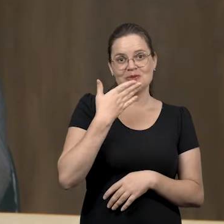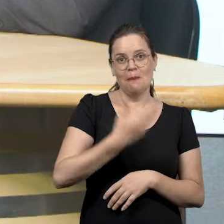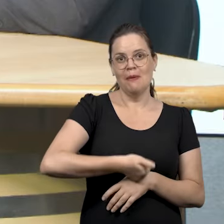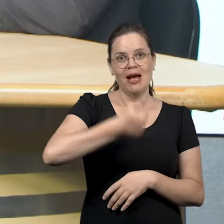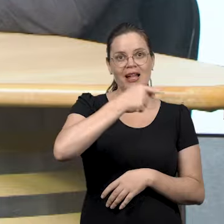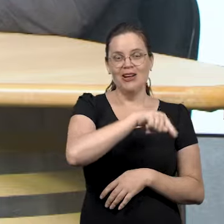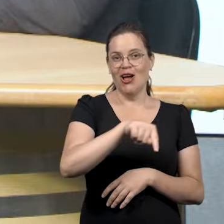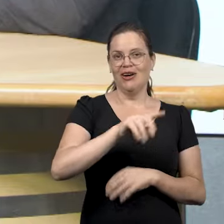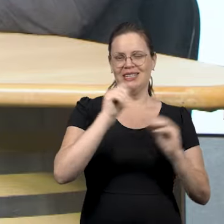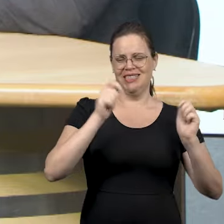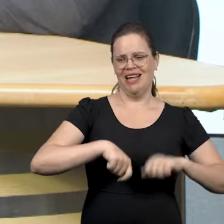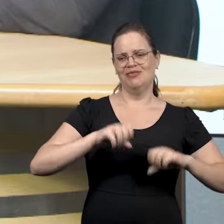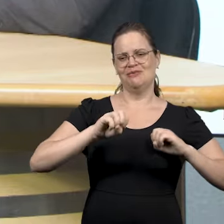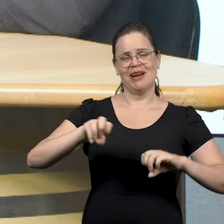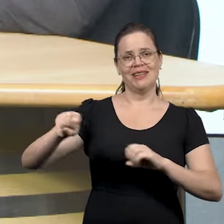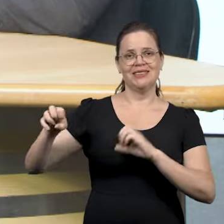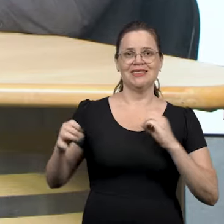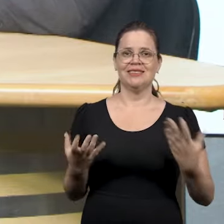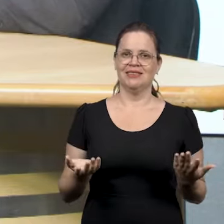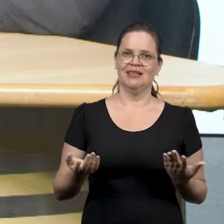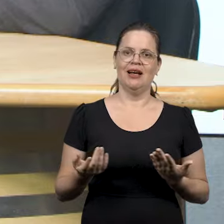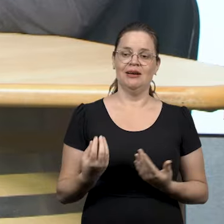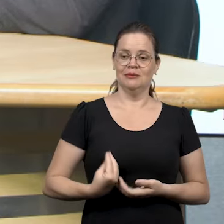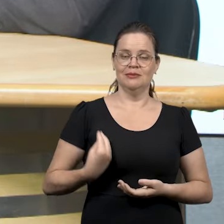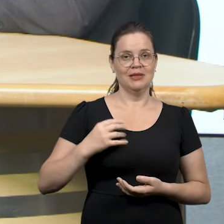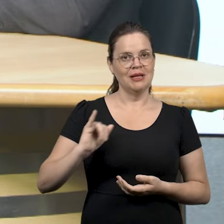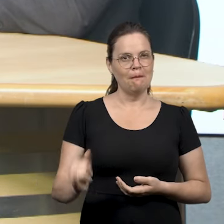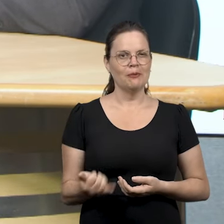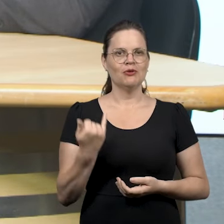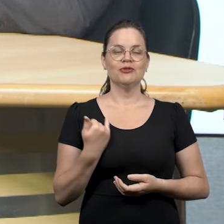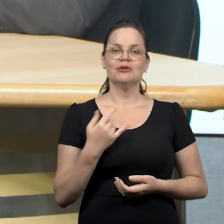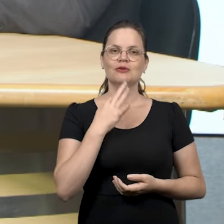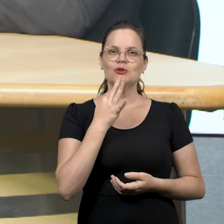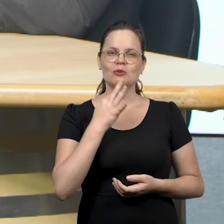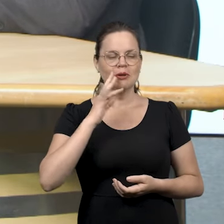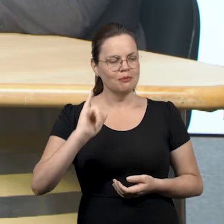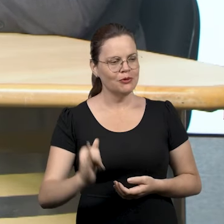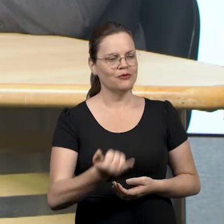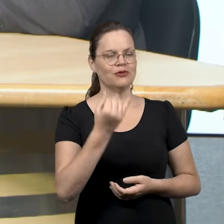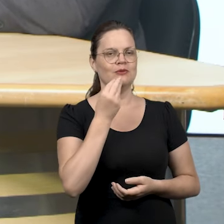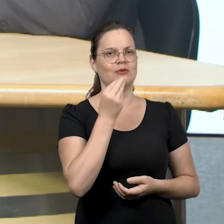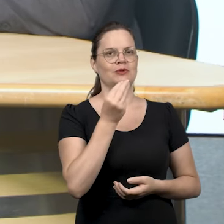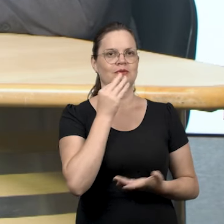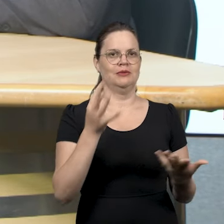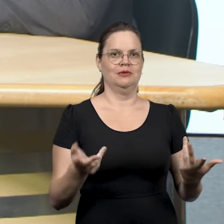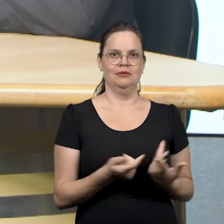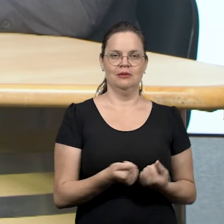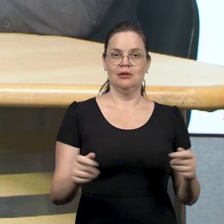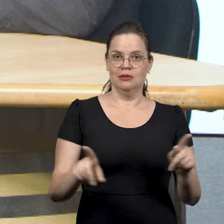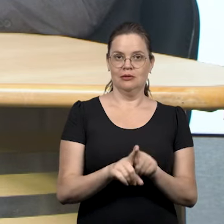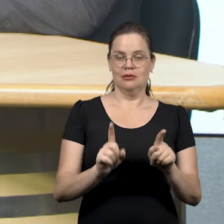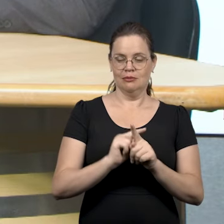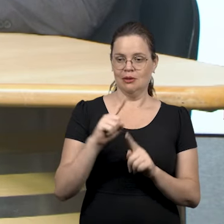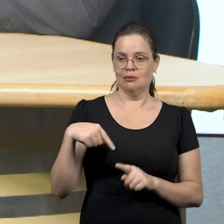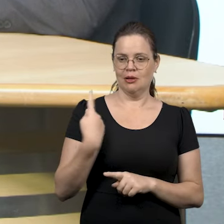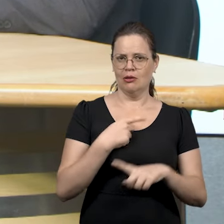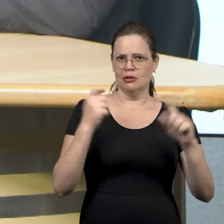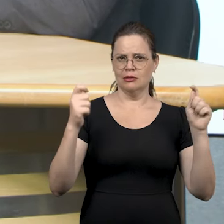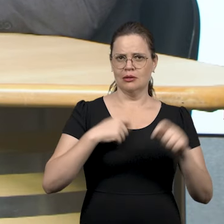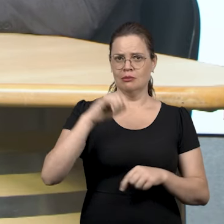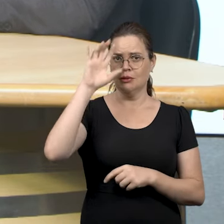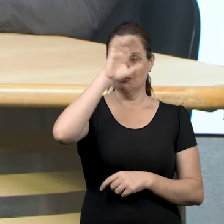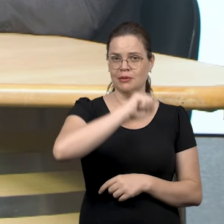ele. O professor, aquele que estava ali para ensinar esse seu ministério terreno. Ele aproveitou justamente essa oportunidade. Isso aqui vai uma lição para nós,